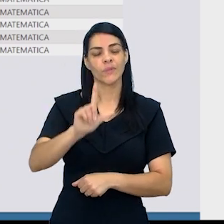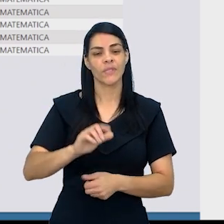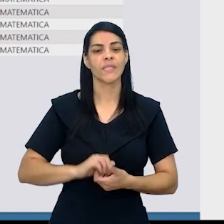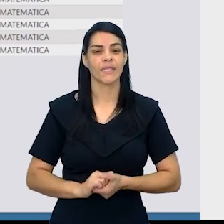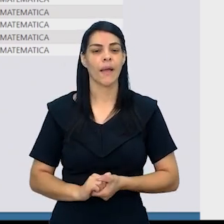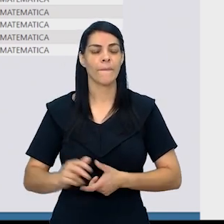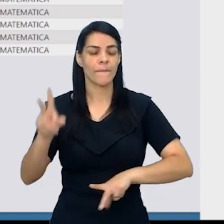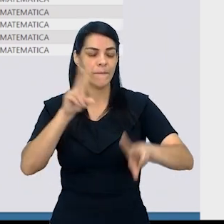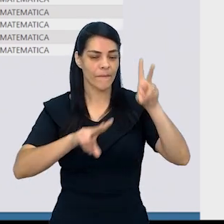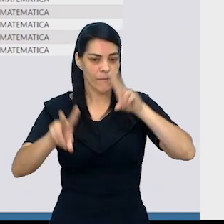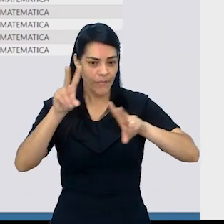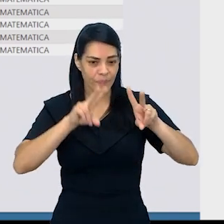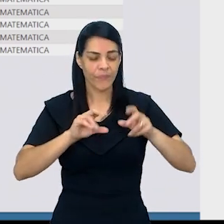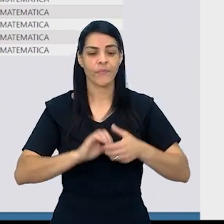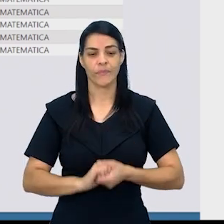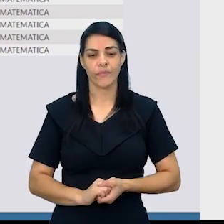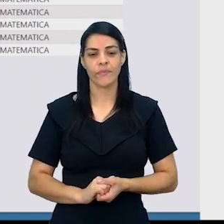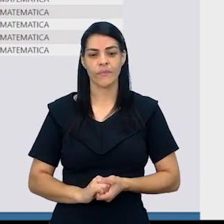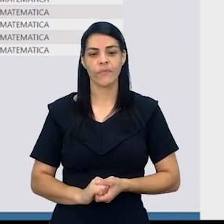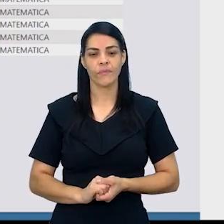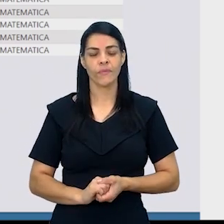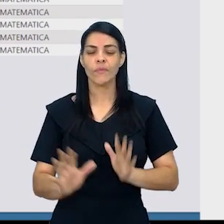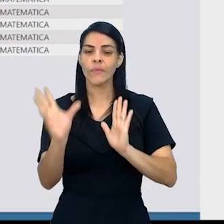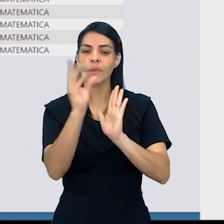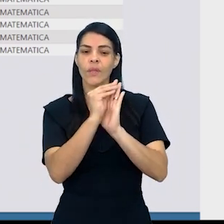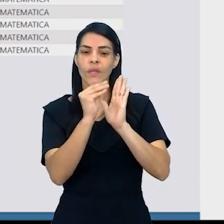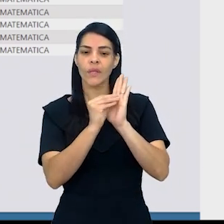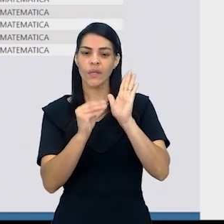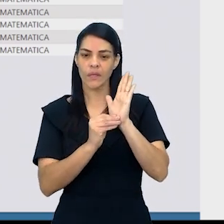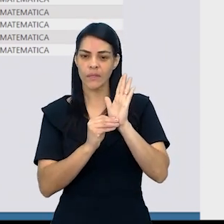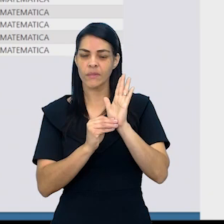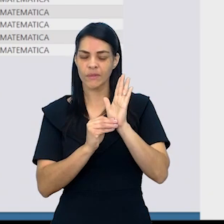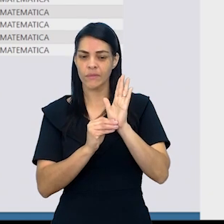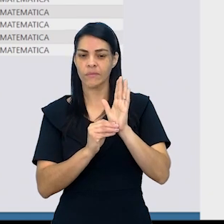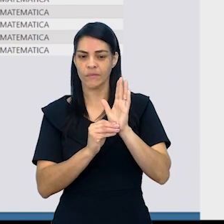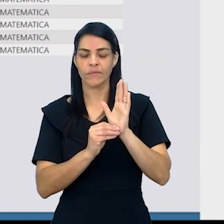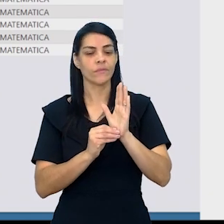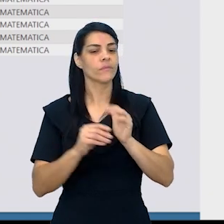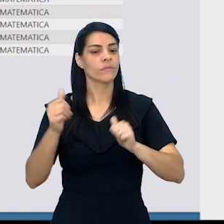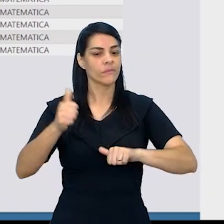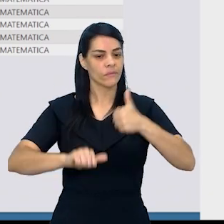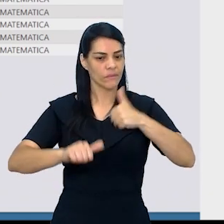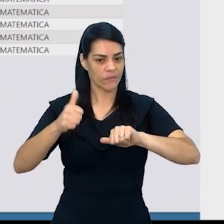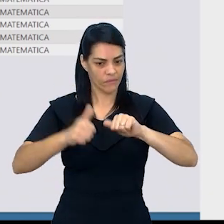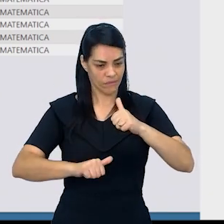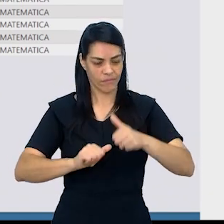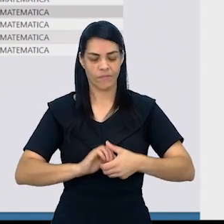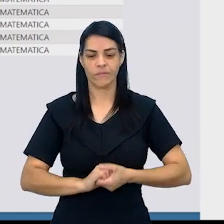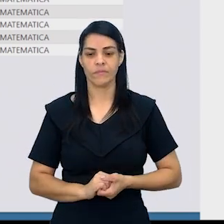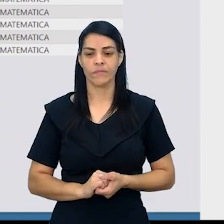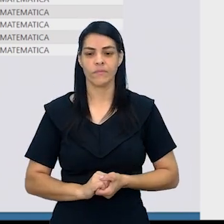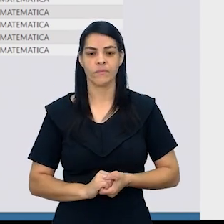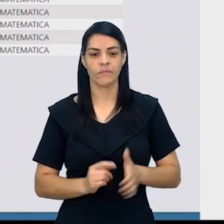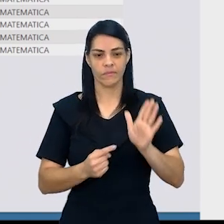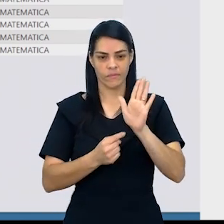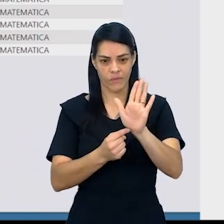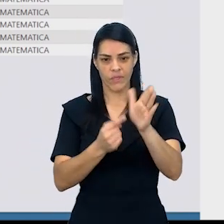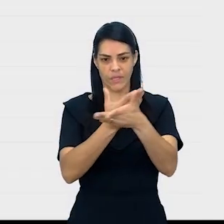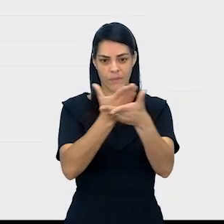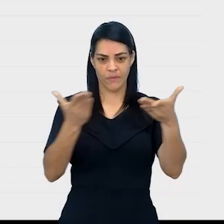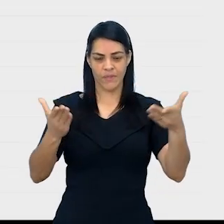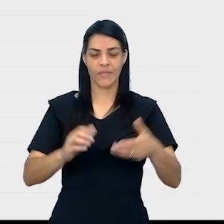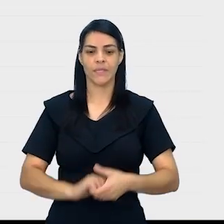visualizar esses conteúdos lá na avaliação eu vou mostrar aqui para